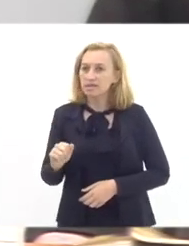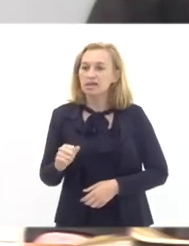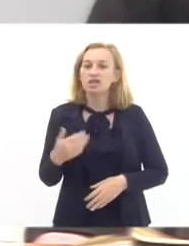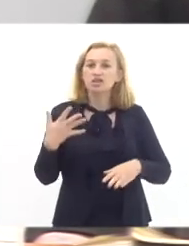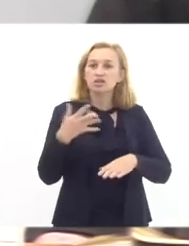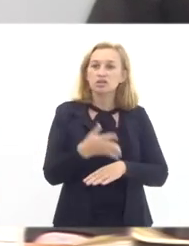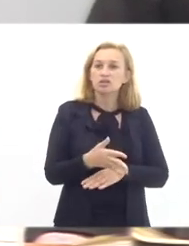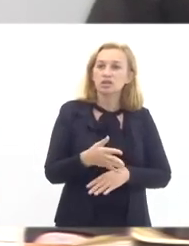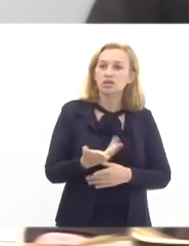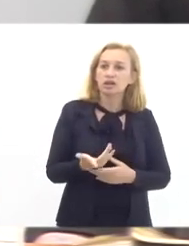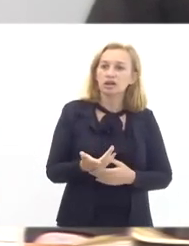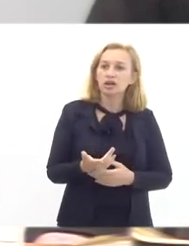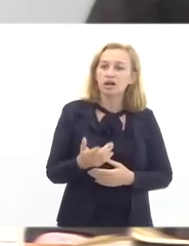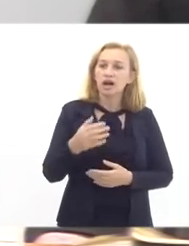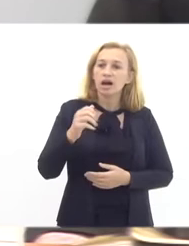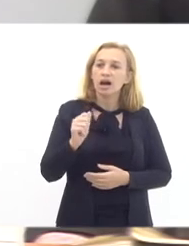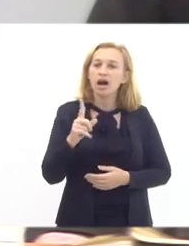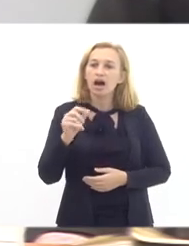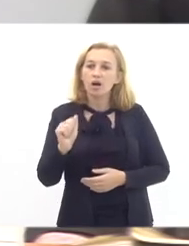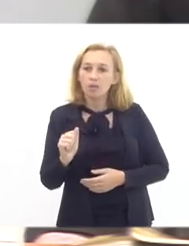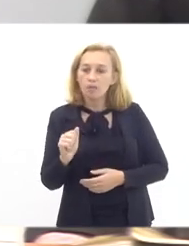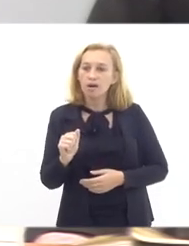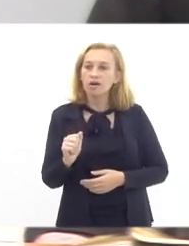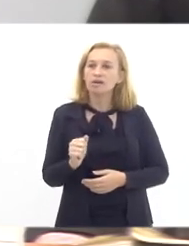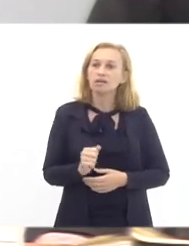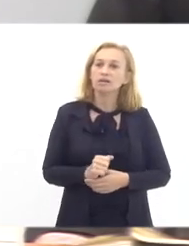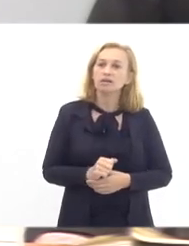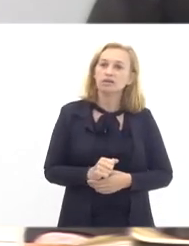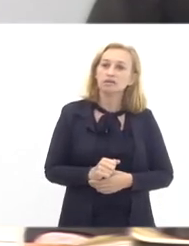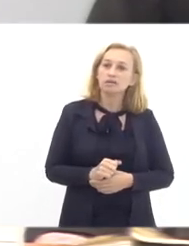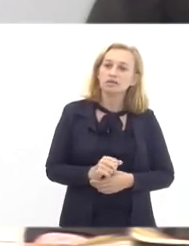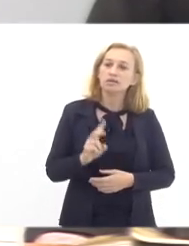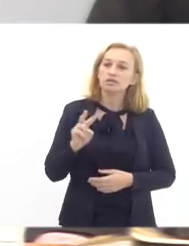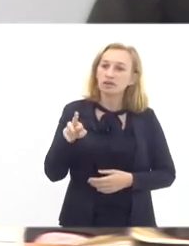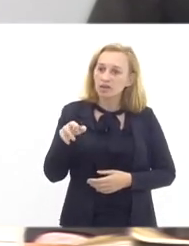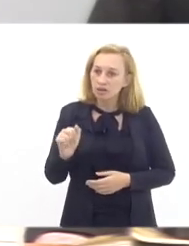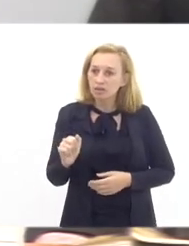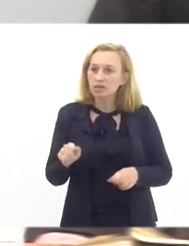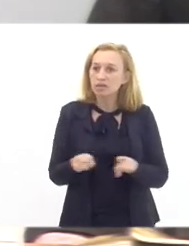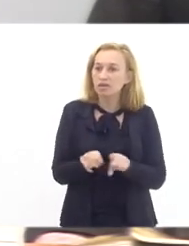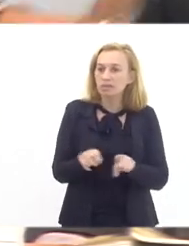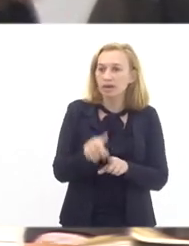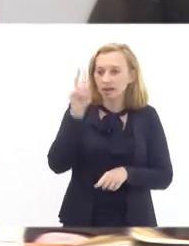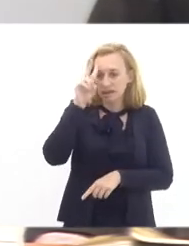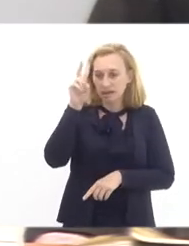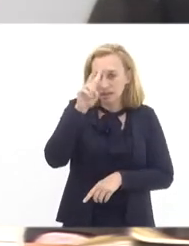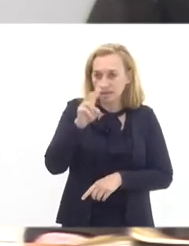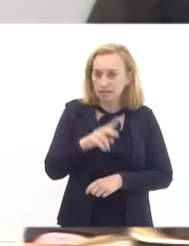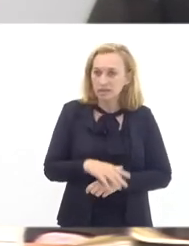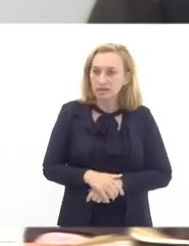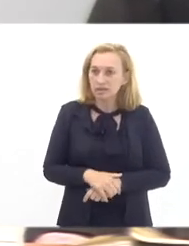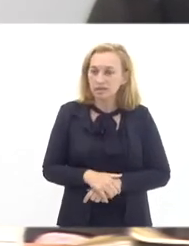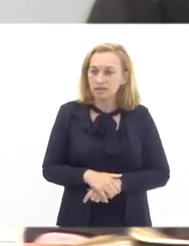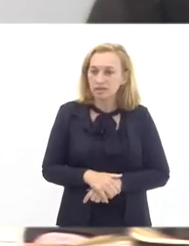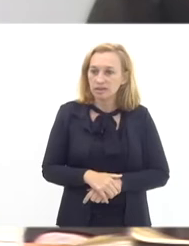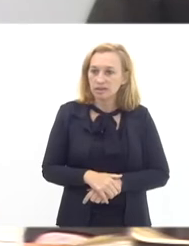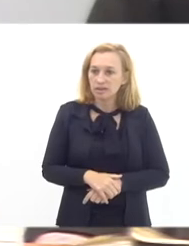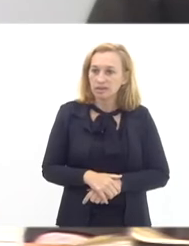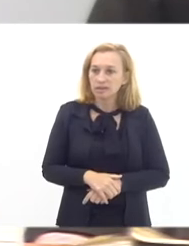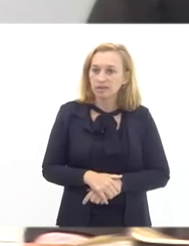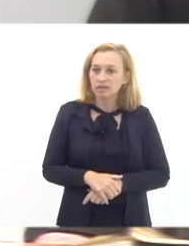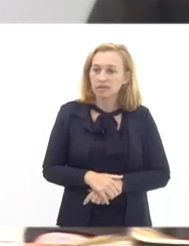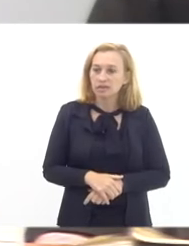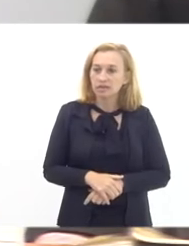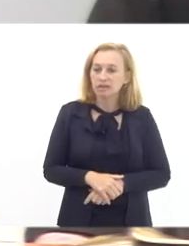da mãe Alba de Oxóssi chegava, Verônica também lembra disso. O pessoal da Igreja